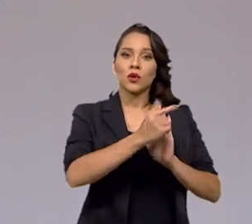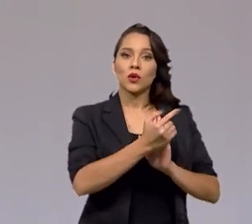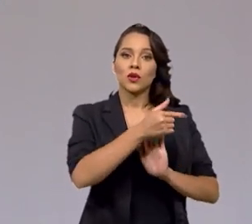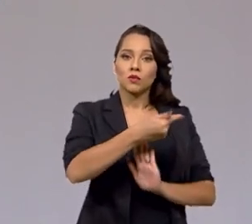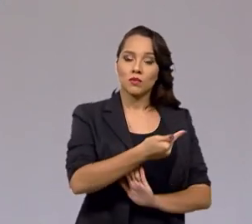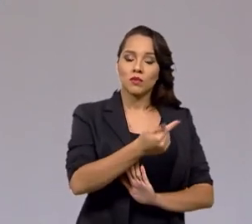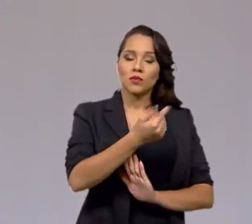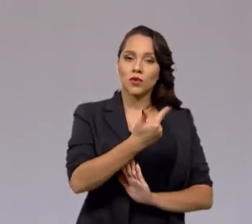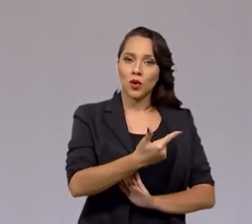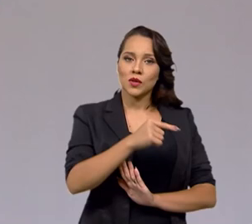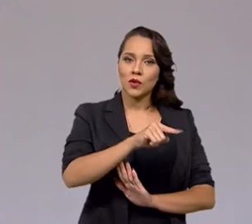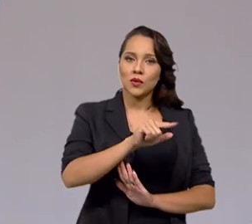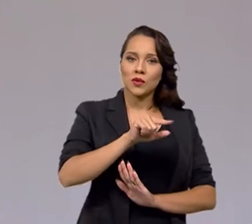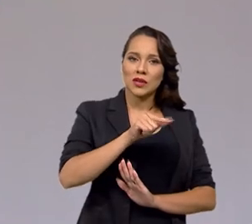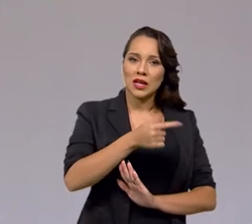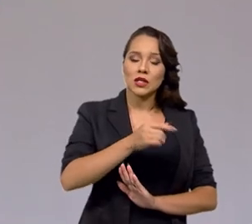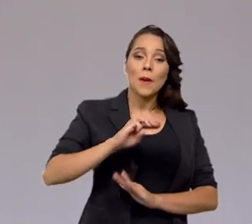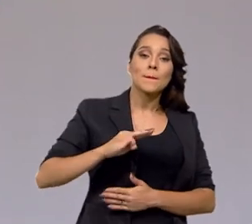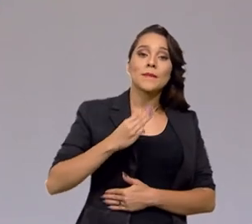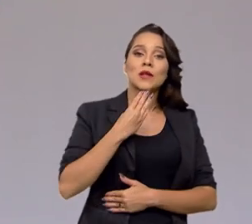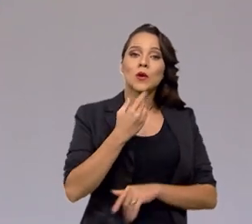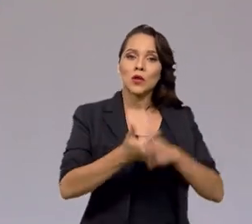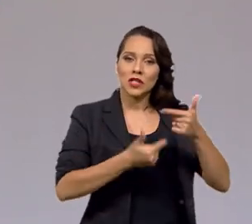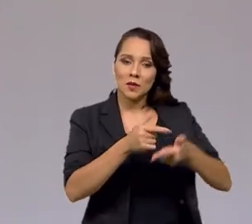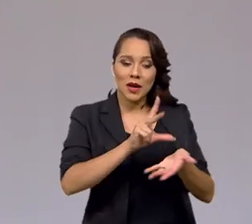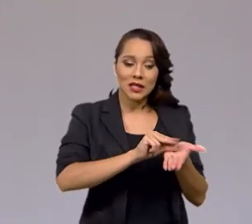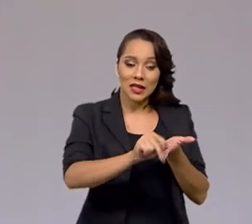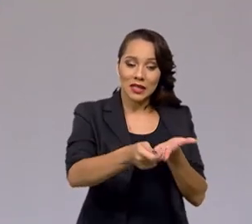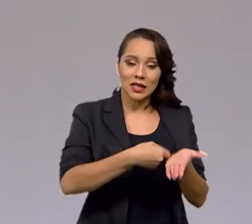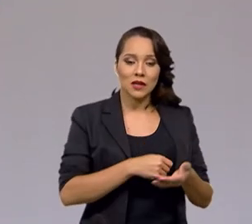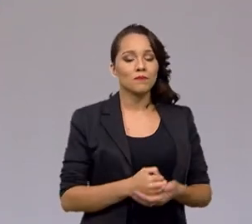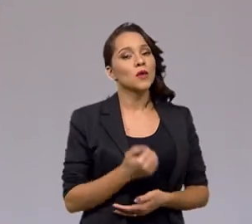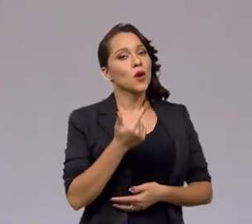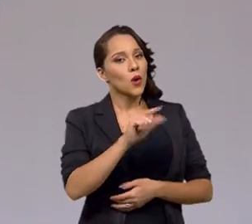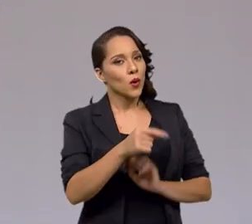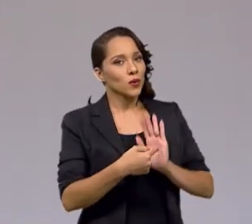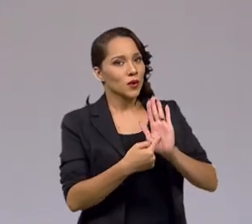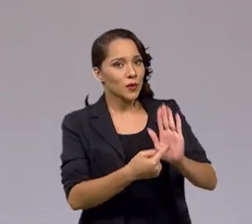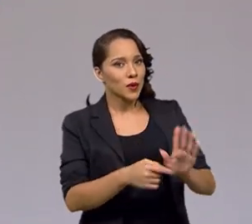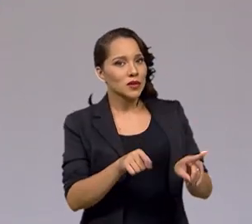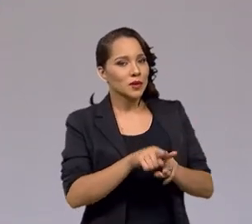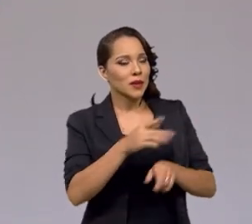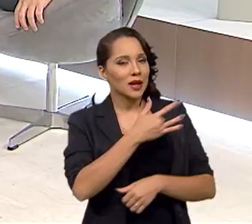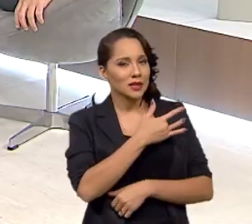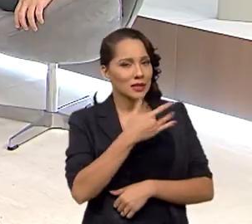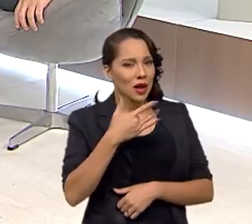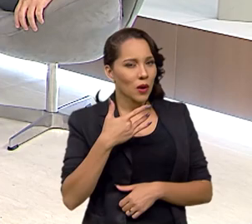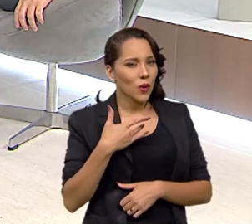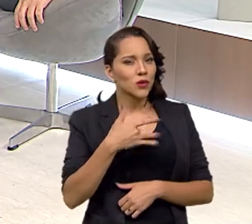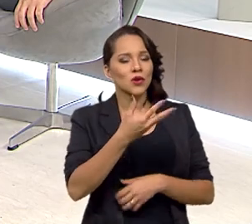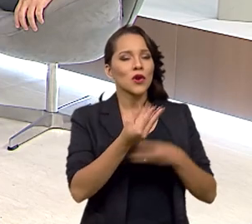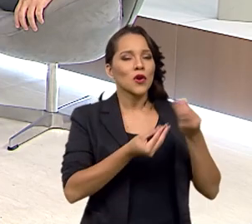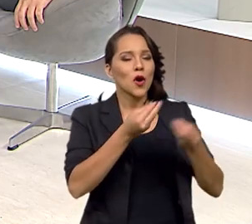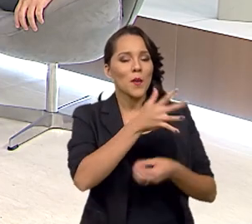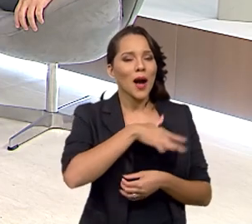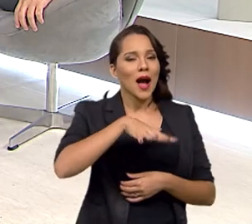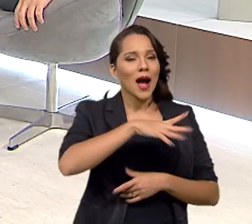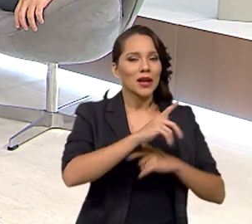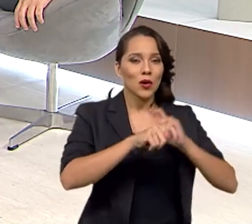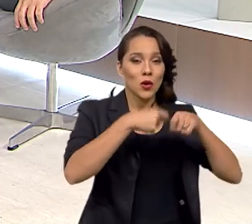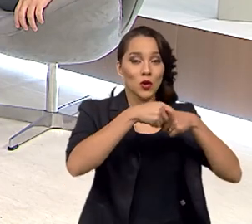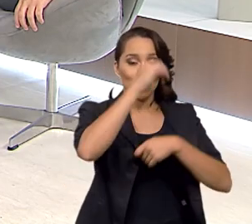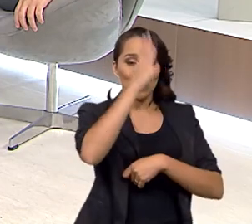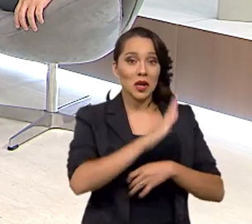2.7 1001 em empregos com carteira assinada Outro fator que mostra a saúde financeira econômica do